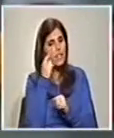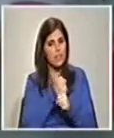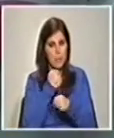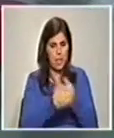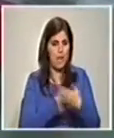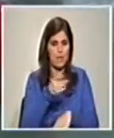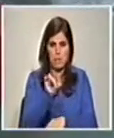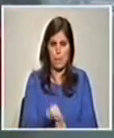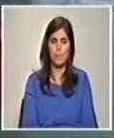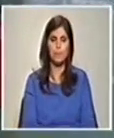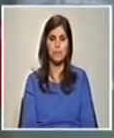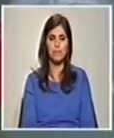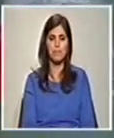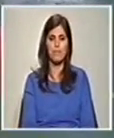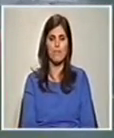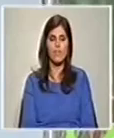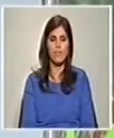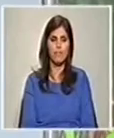trabalhar.